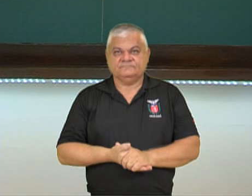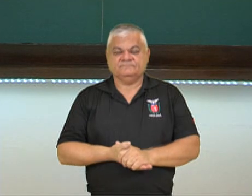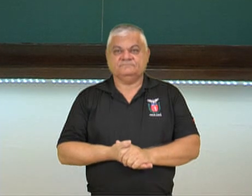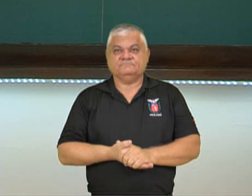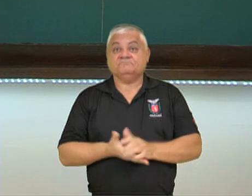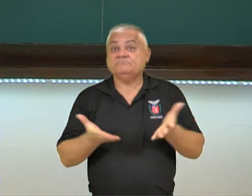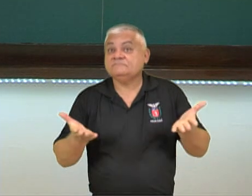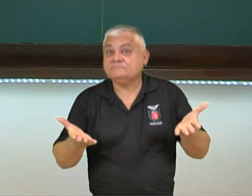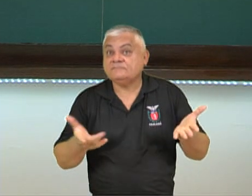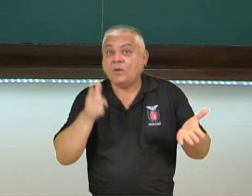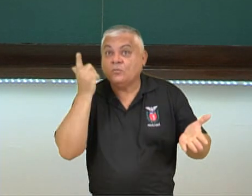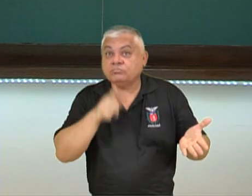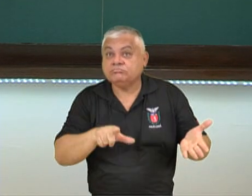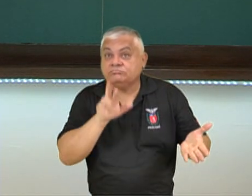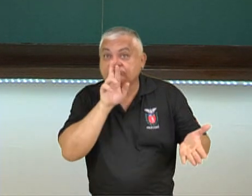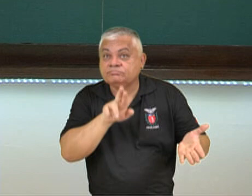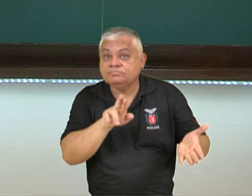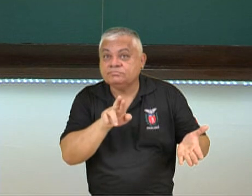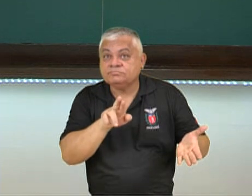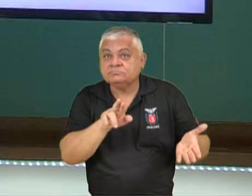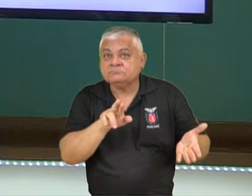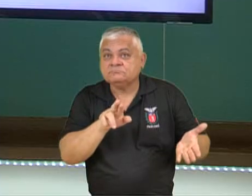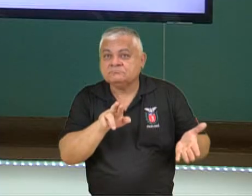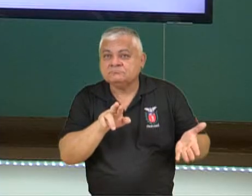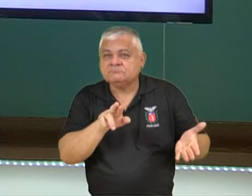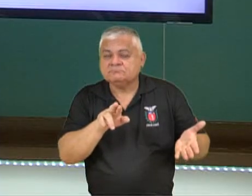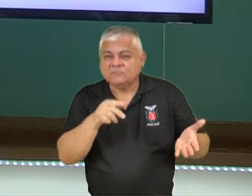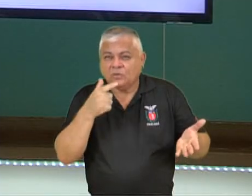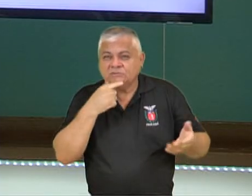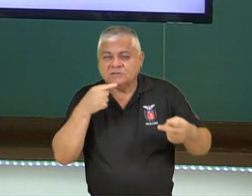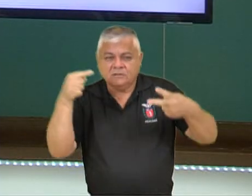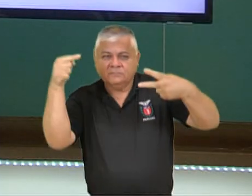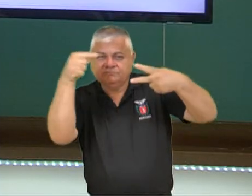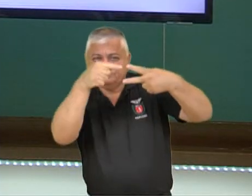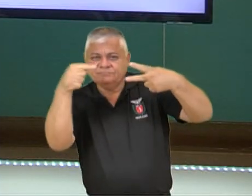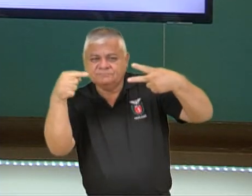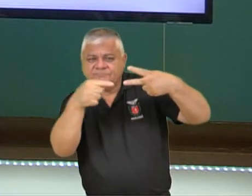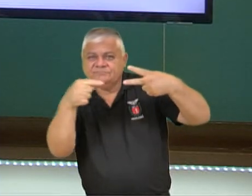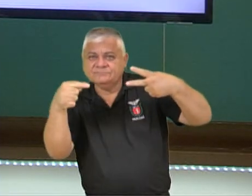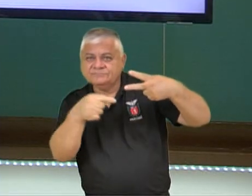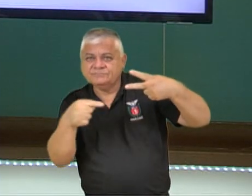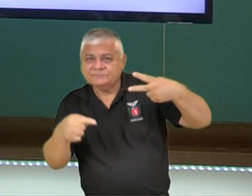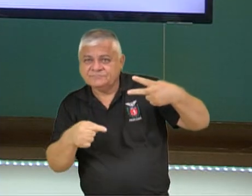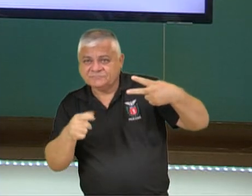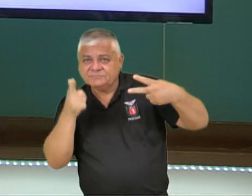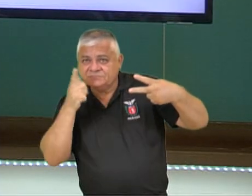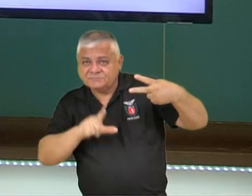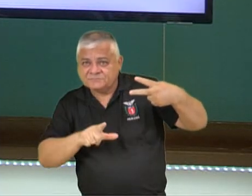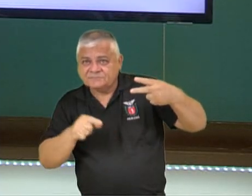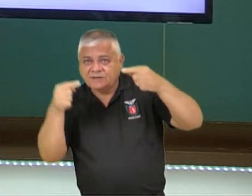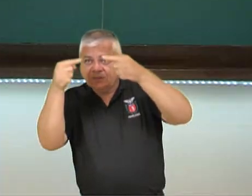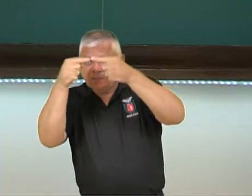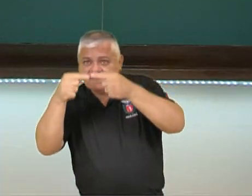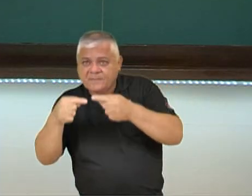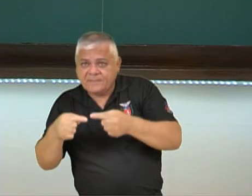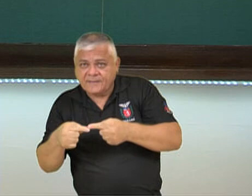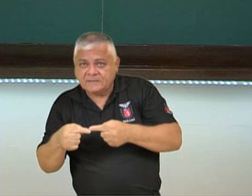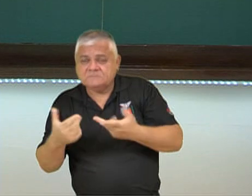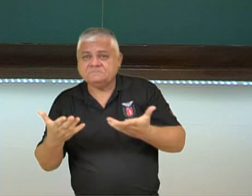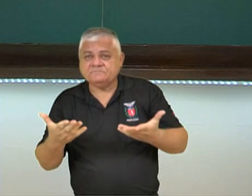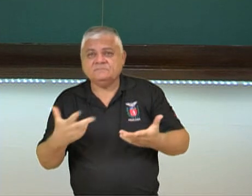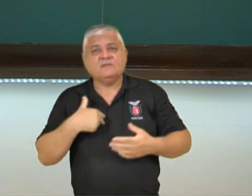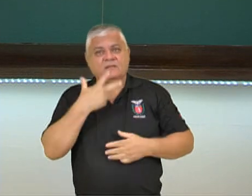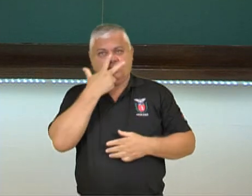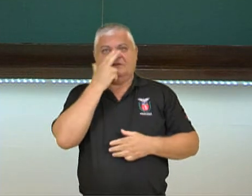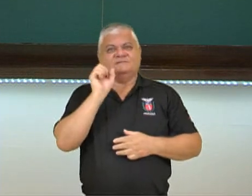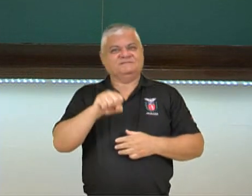E aí, meus queridos, conseguiram resolver? Conseguiram classificar aí quem são grandezas vetoriais e grandezas escalares? Paz, espero que